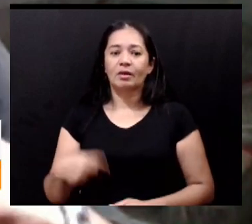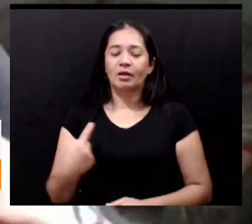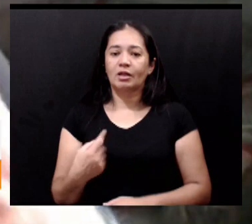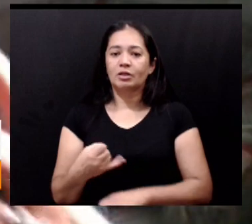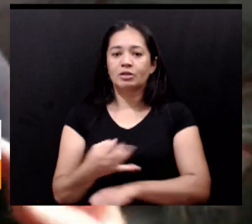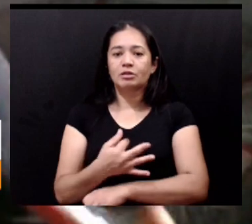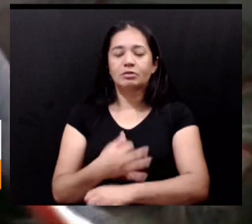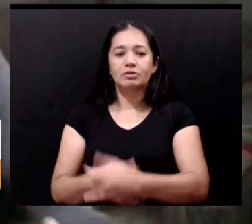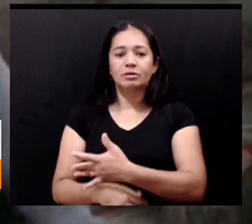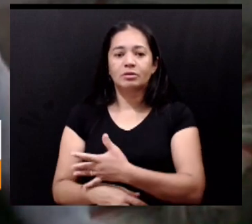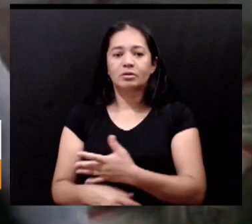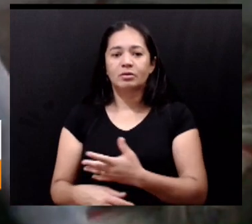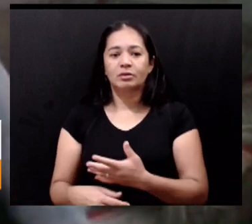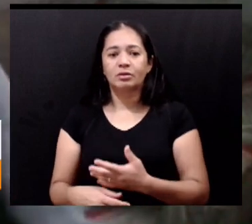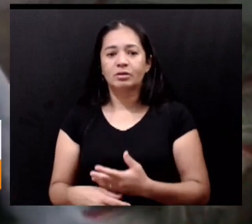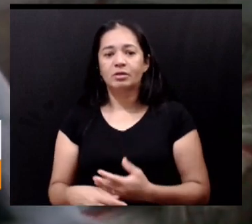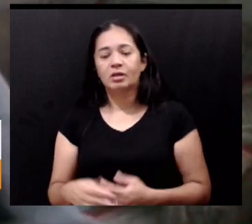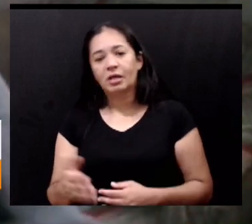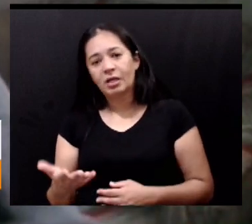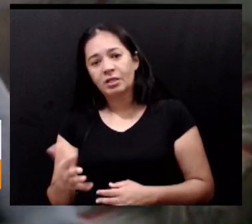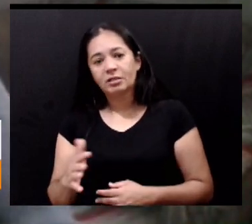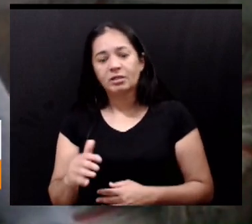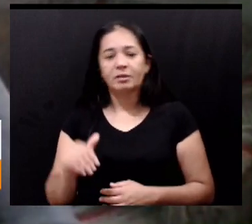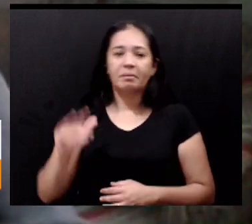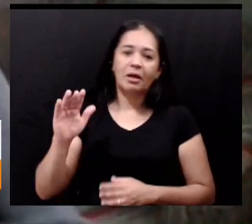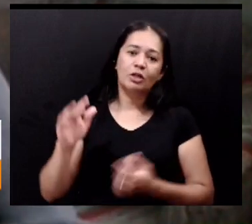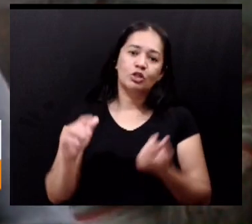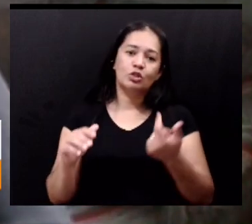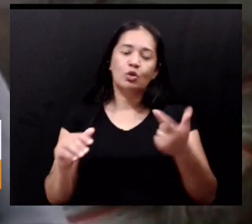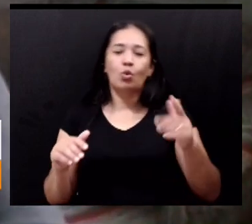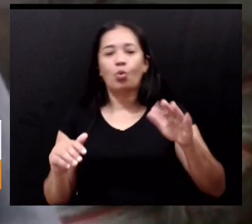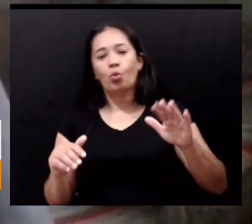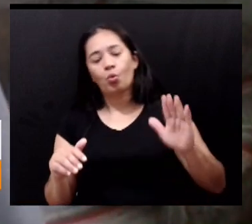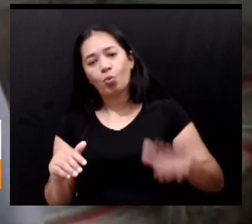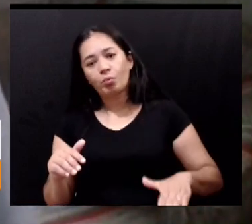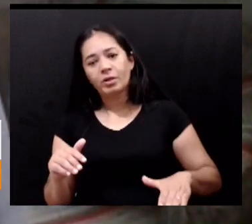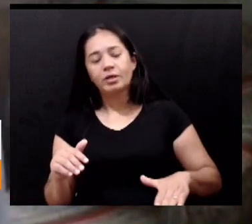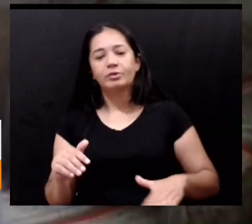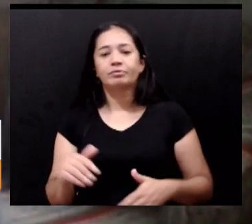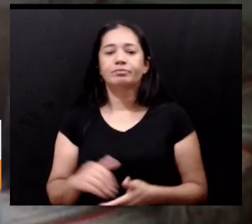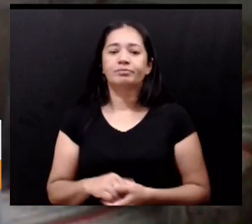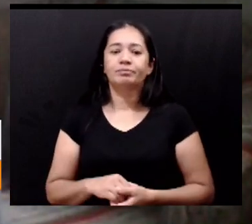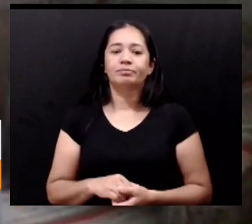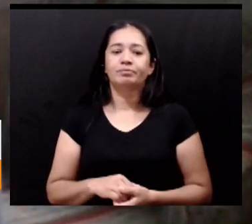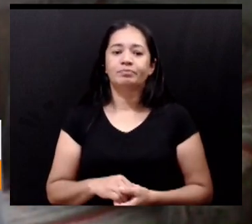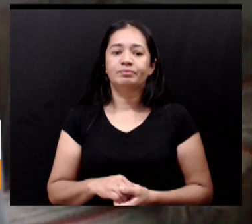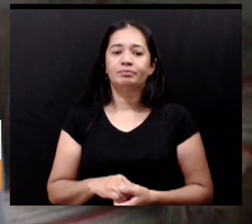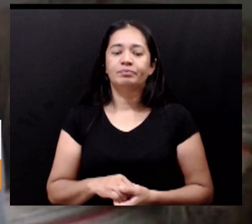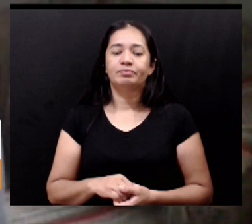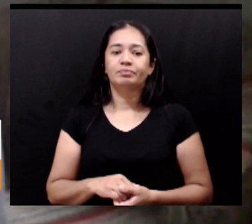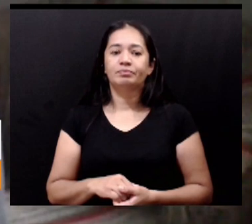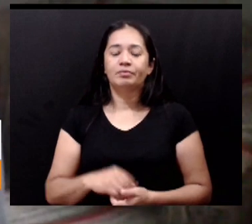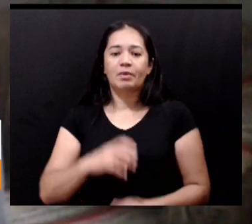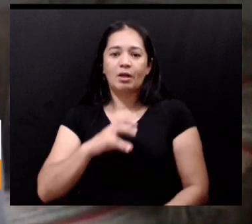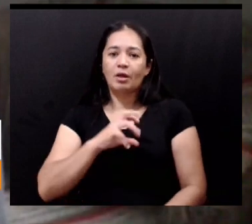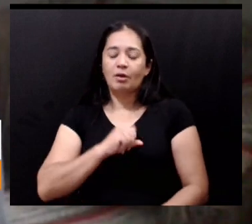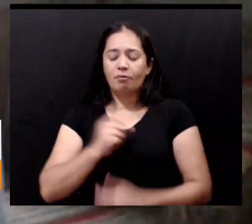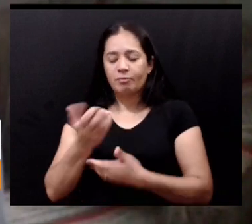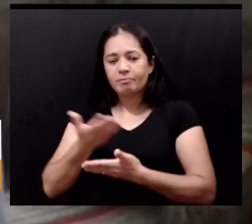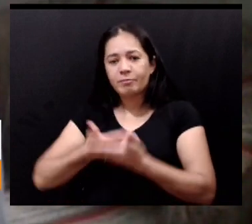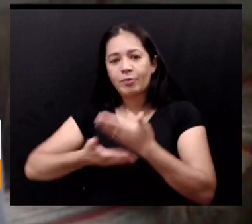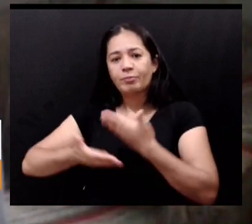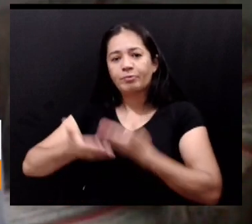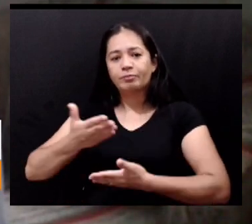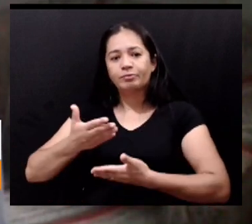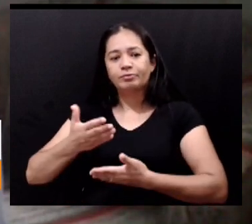às vezes mais exacerbadas, outras vezes menos, é o amor que nos sustenta. E são